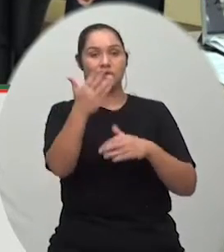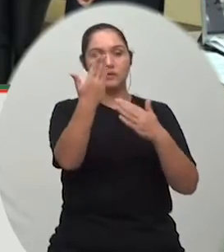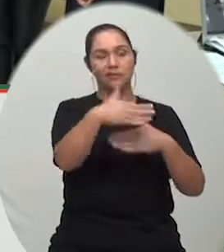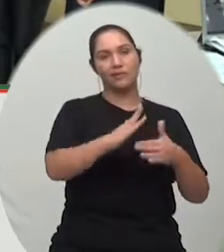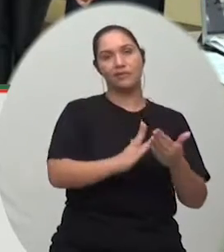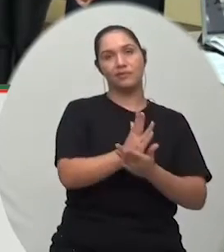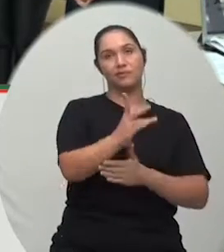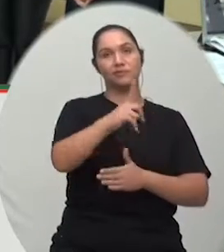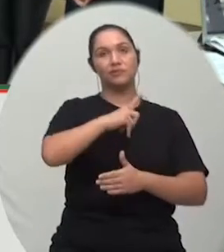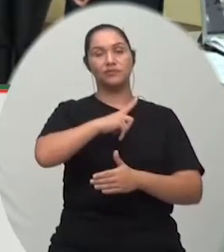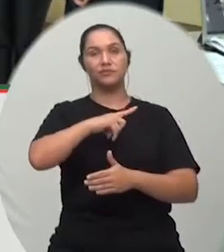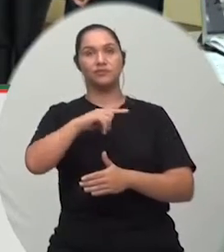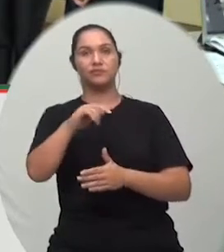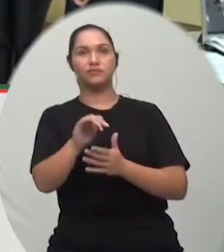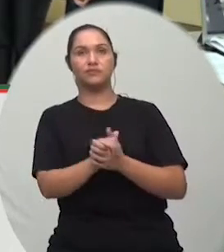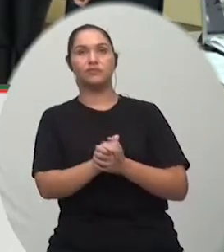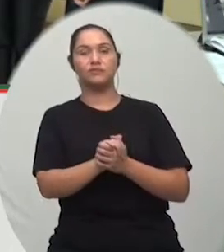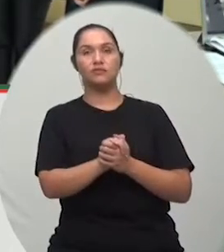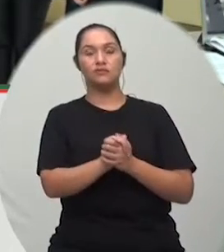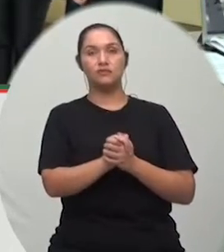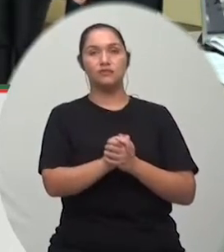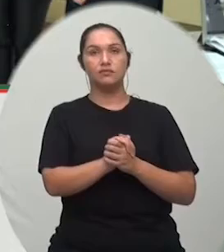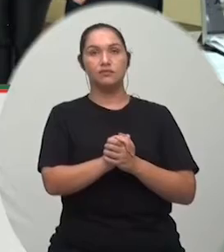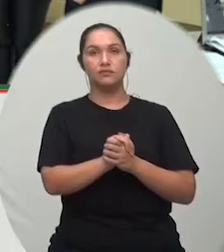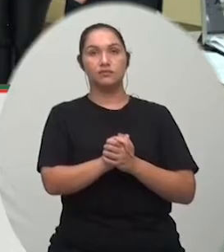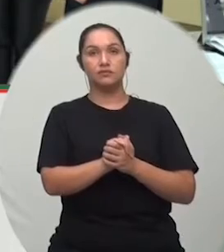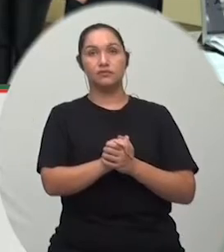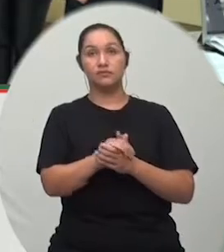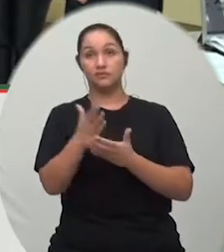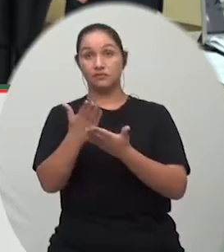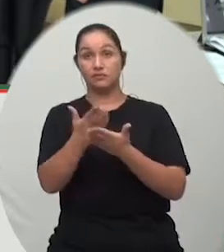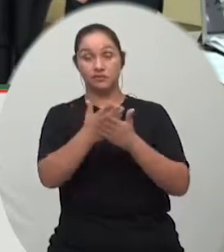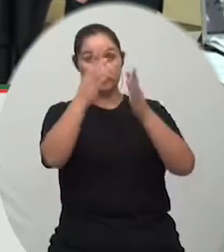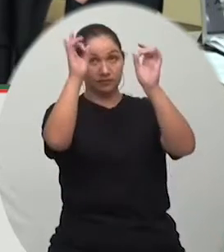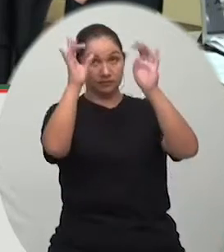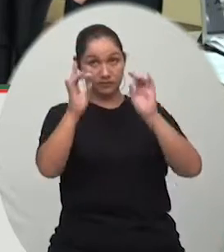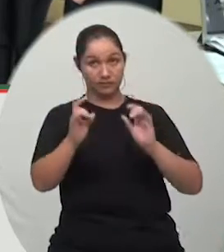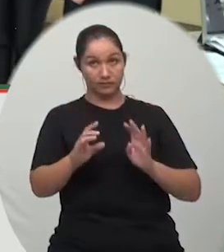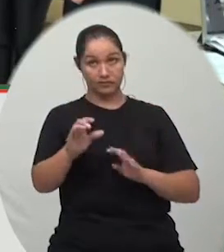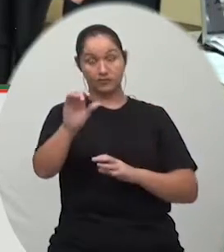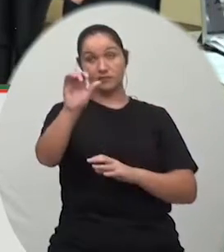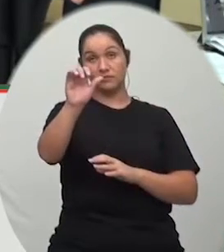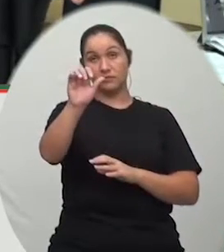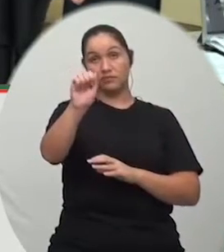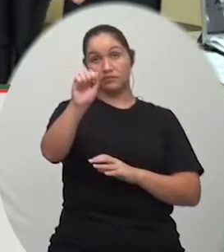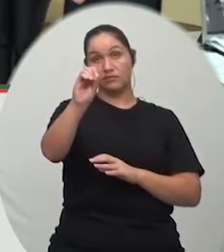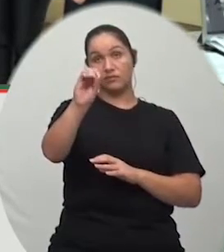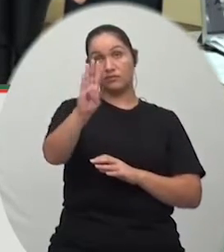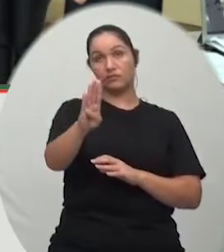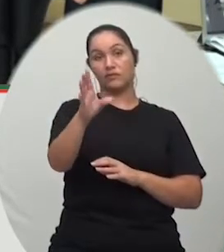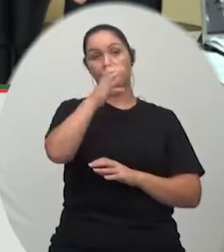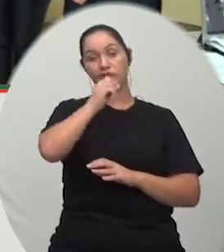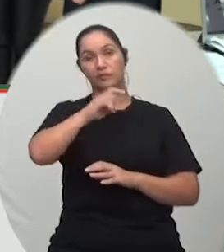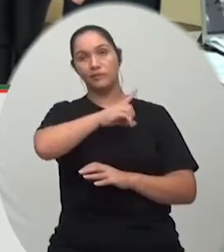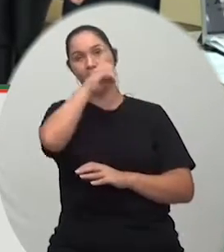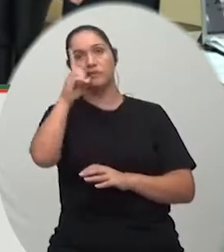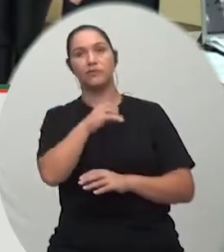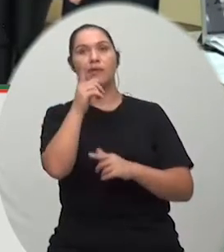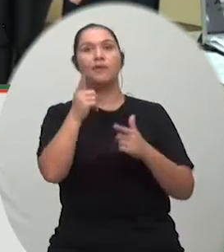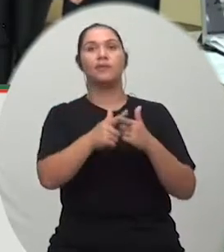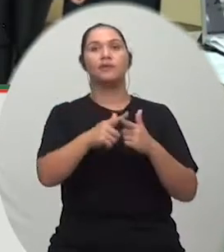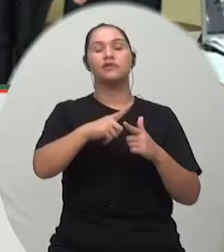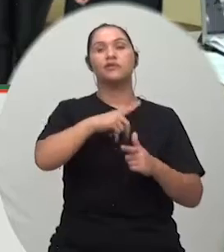os aulões, né, as aulas que nós chamamos de aulas específicas para a OAB nos sábados, nos domingos, é porque